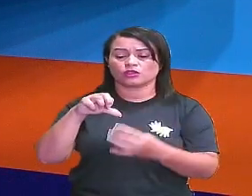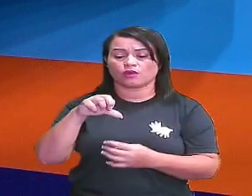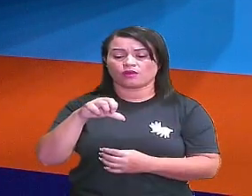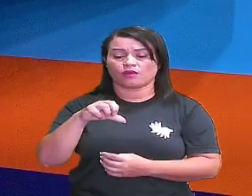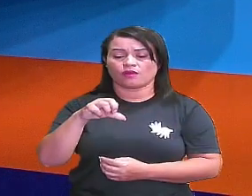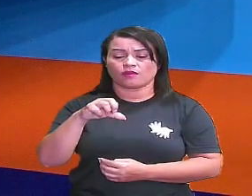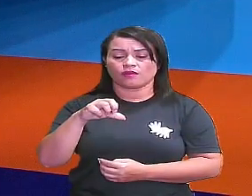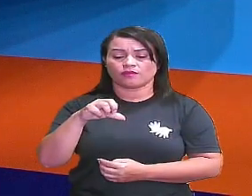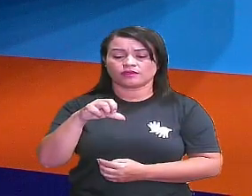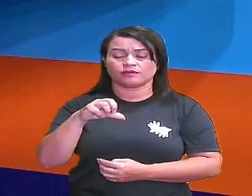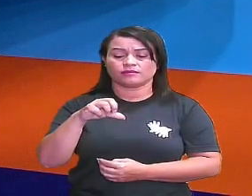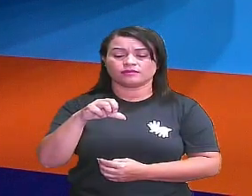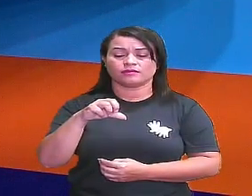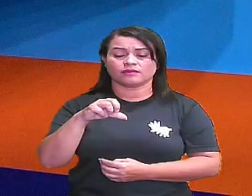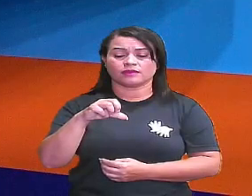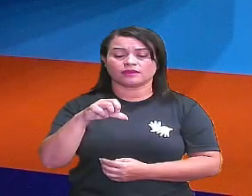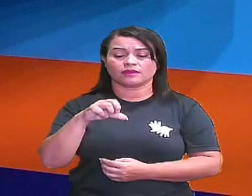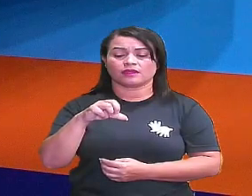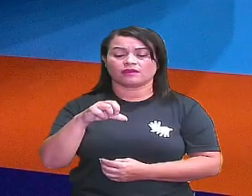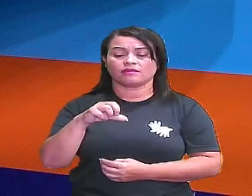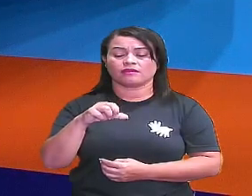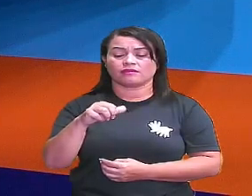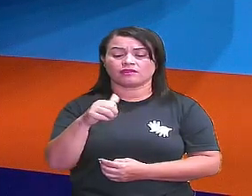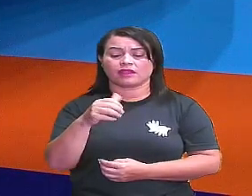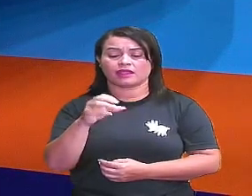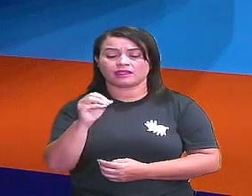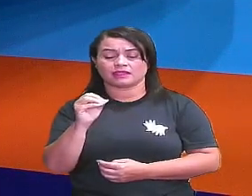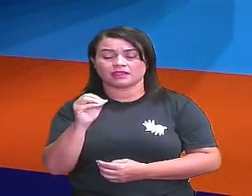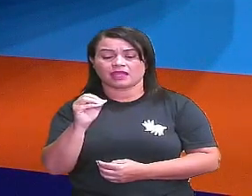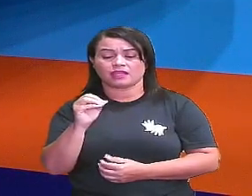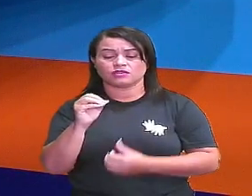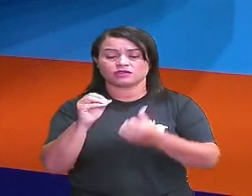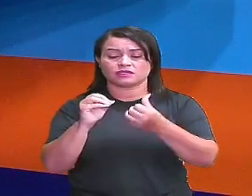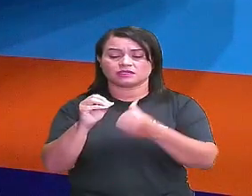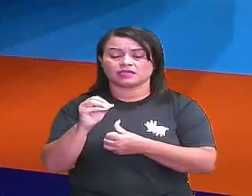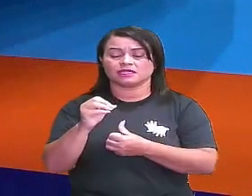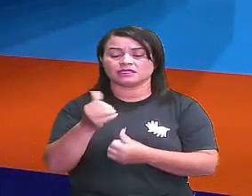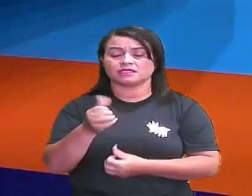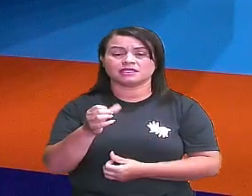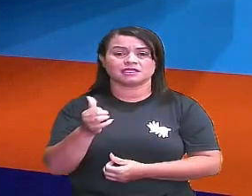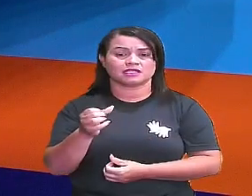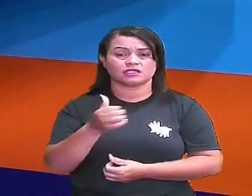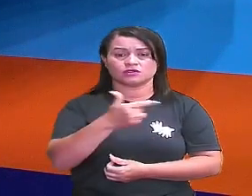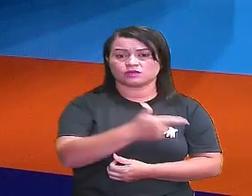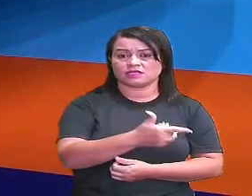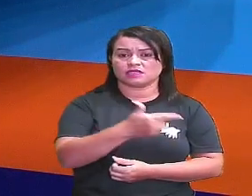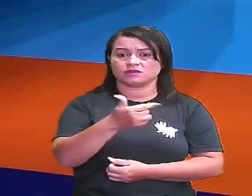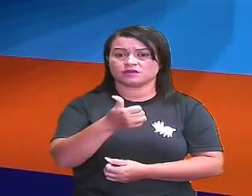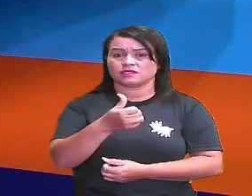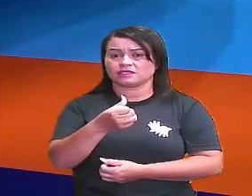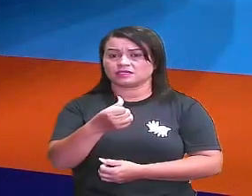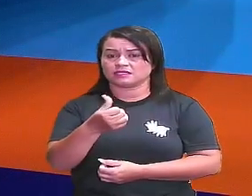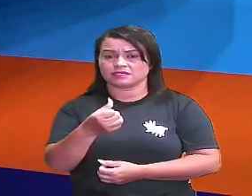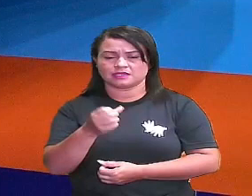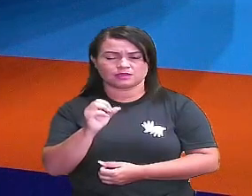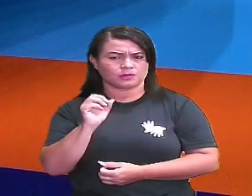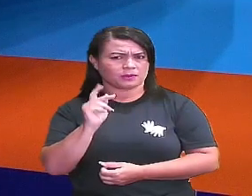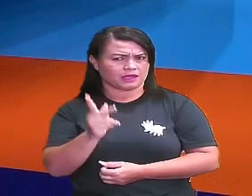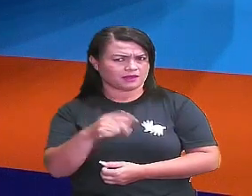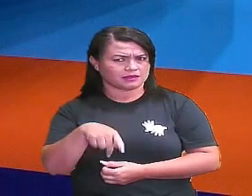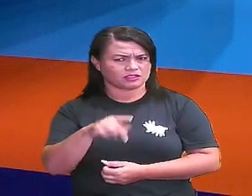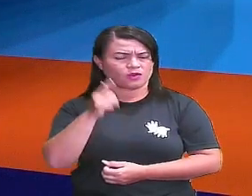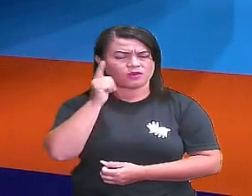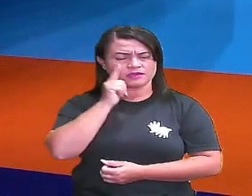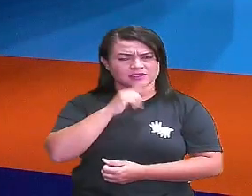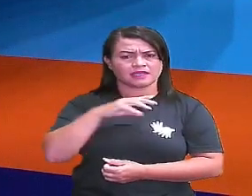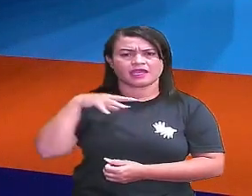ó, desse 7. Eu vou ter 10. Com os 6 que sobrou, 16, 216. Ok? Então, você pode fazer aí